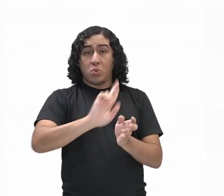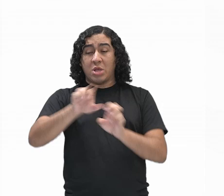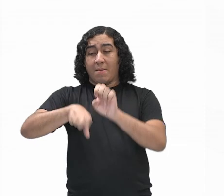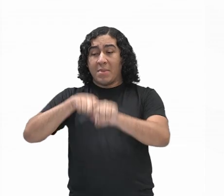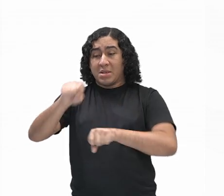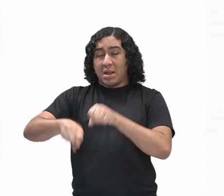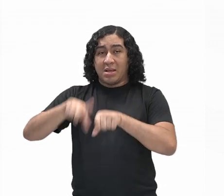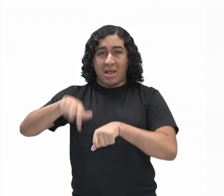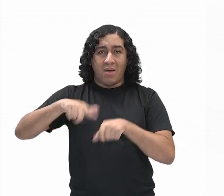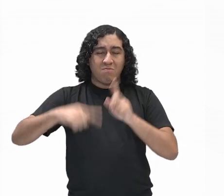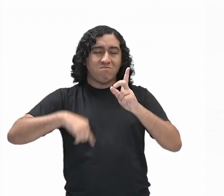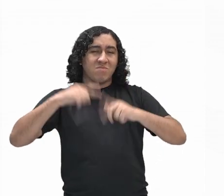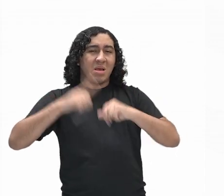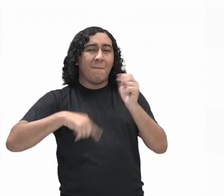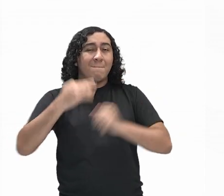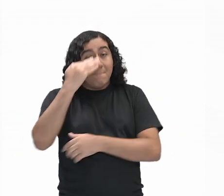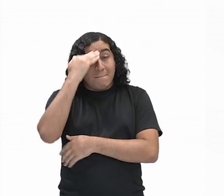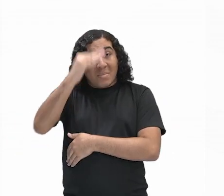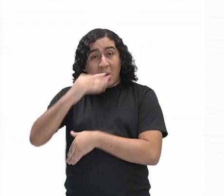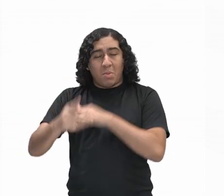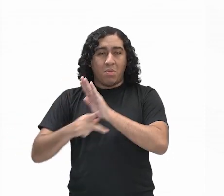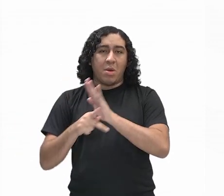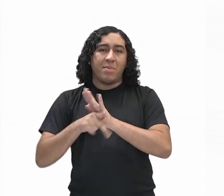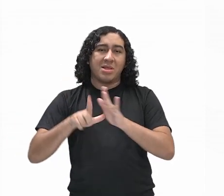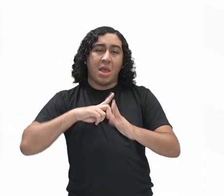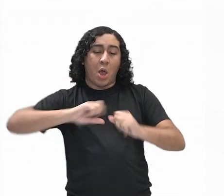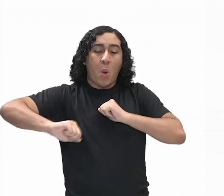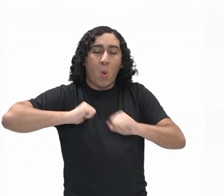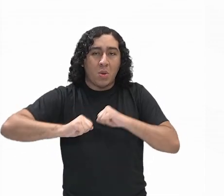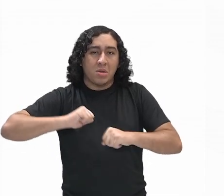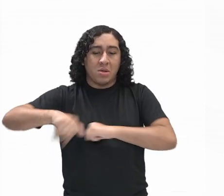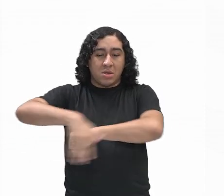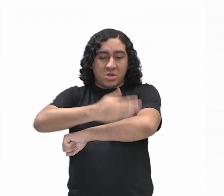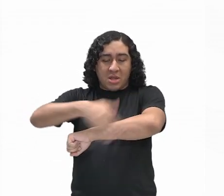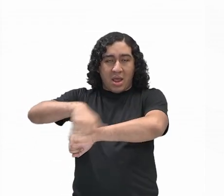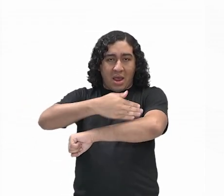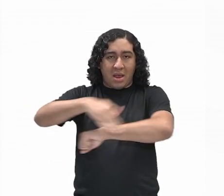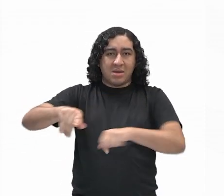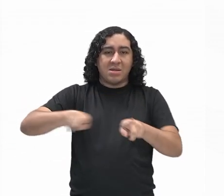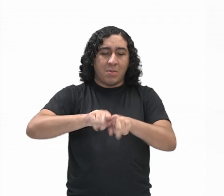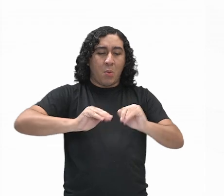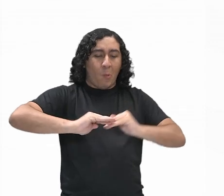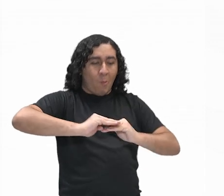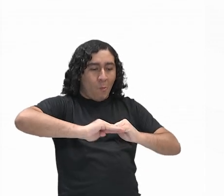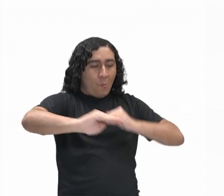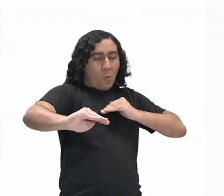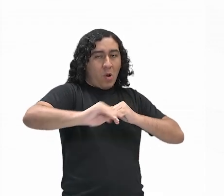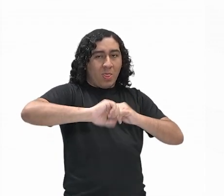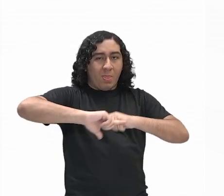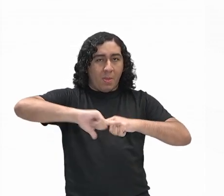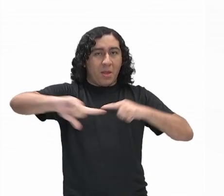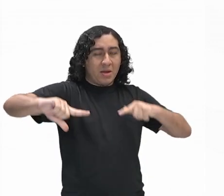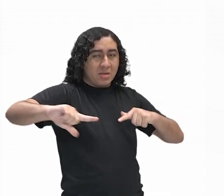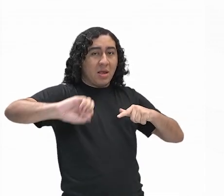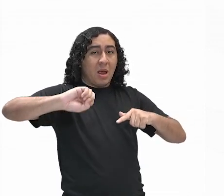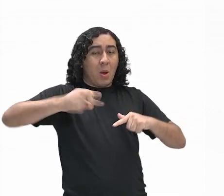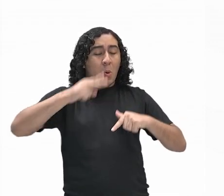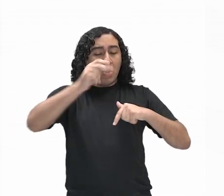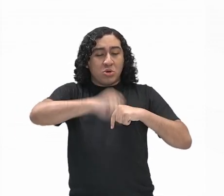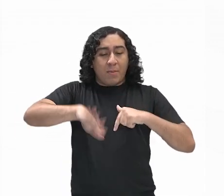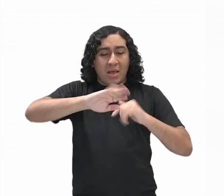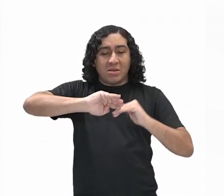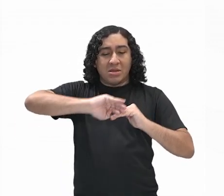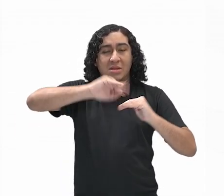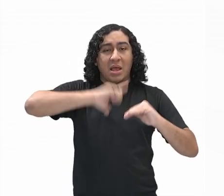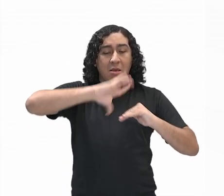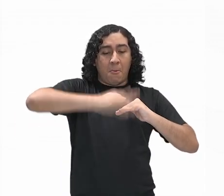a bicicleta como meio para realizar as corridas em estradas, pistas cobertas ou não, terrenos acidentados com